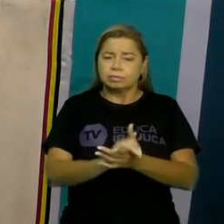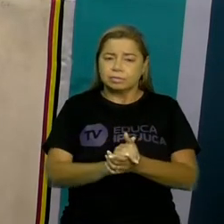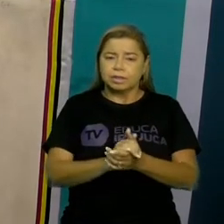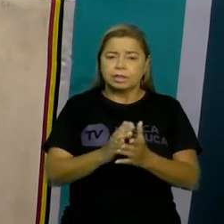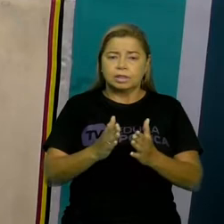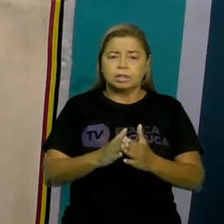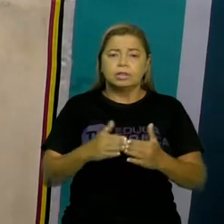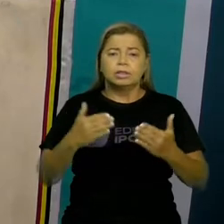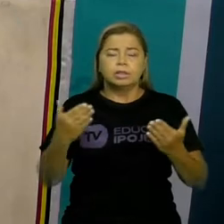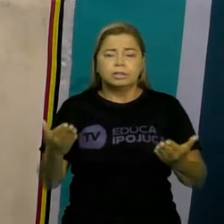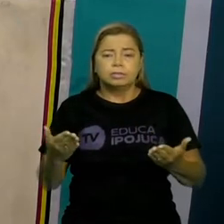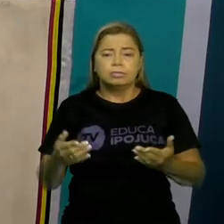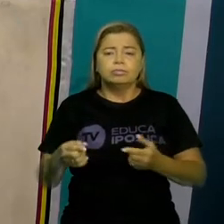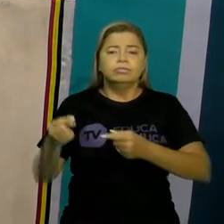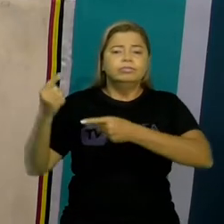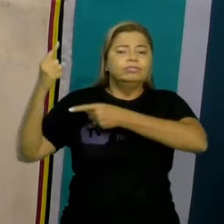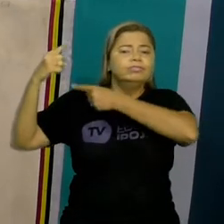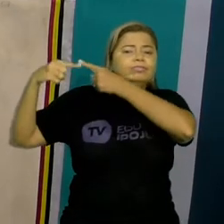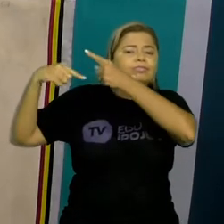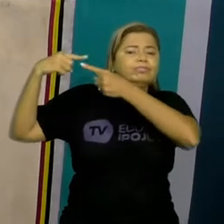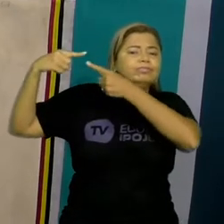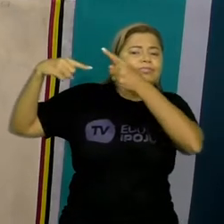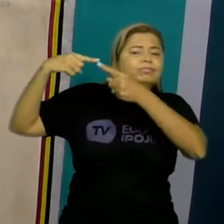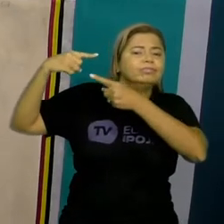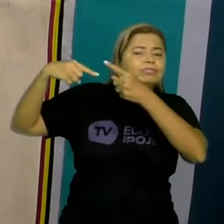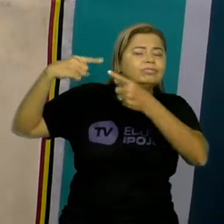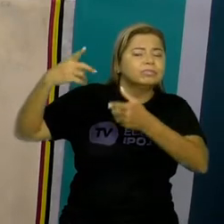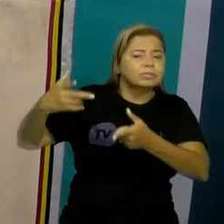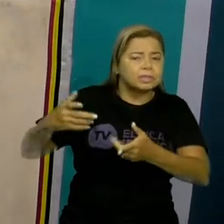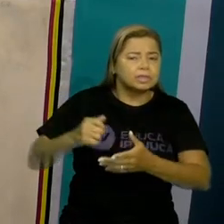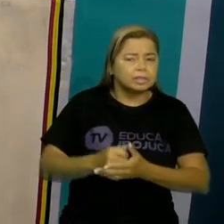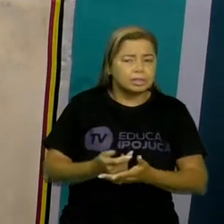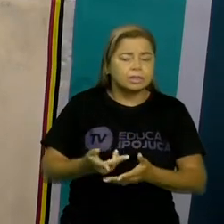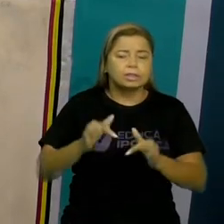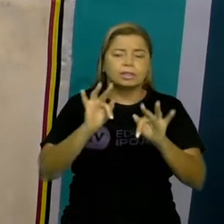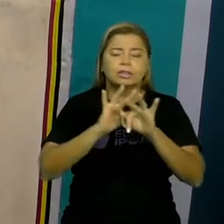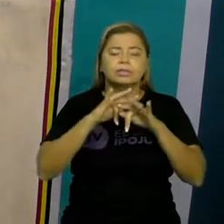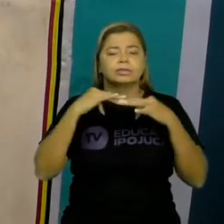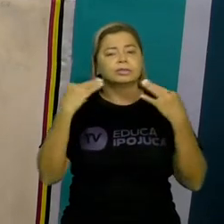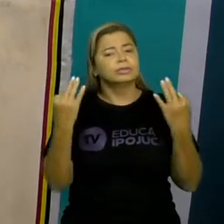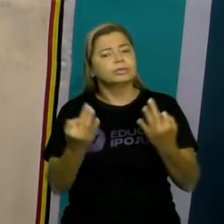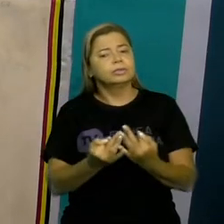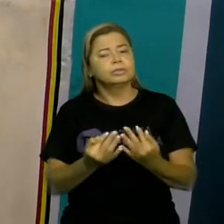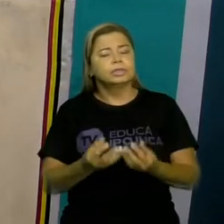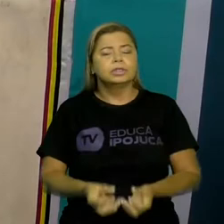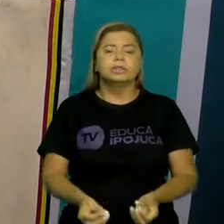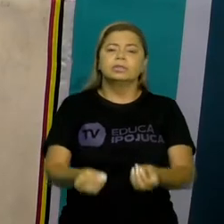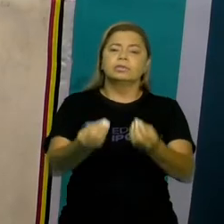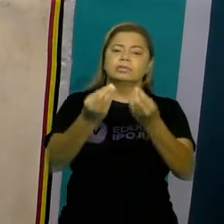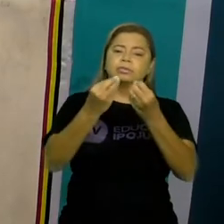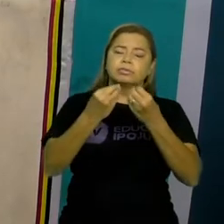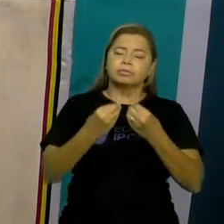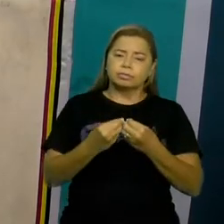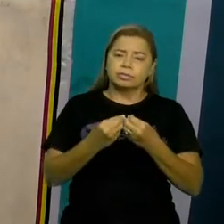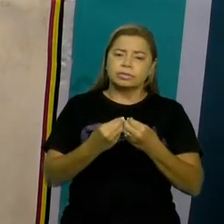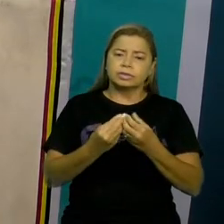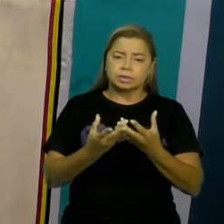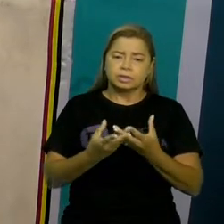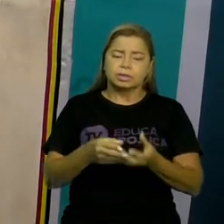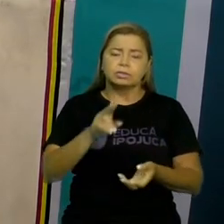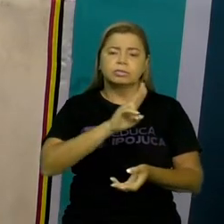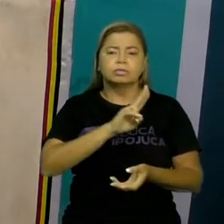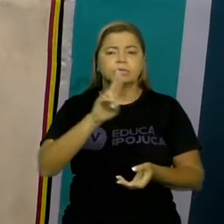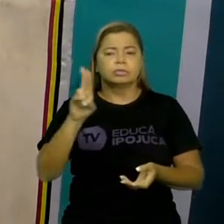a gente herda, né? Da nossa família. A gente ganha um nome, a gente ganha características,